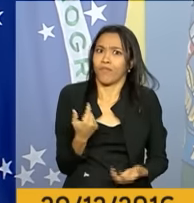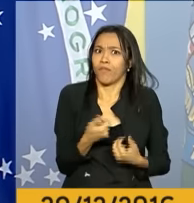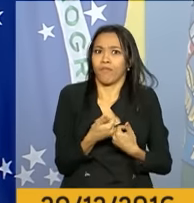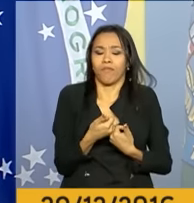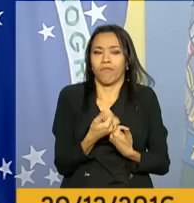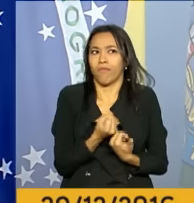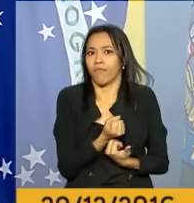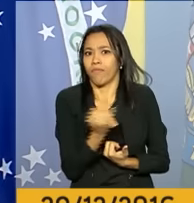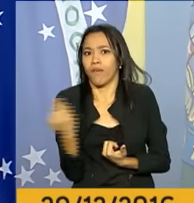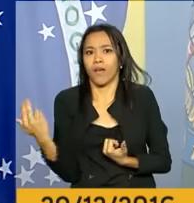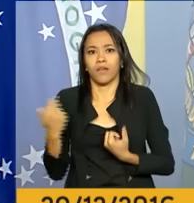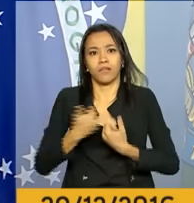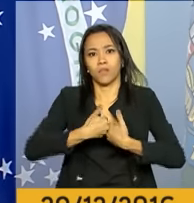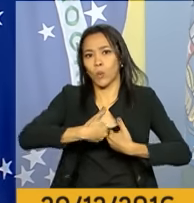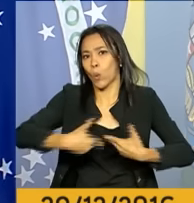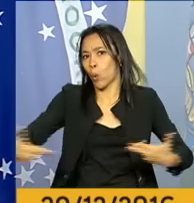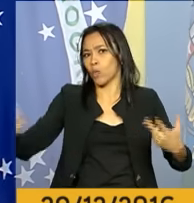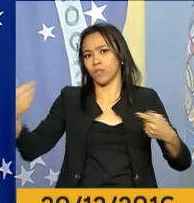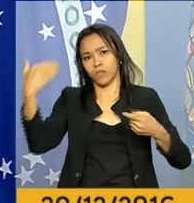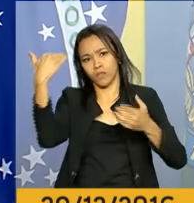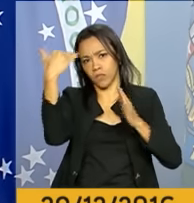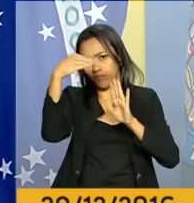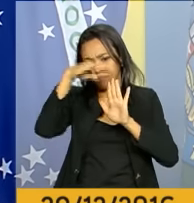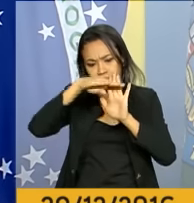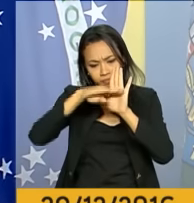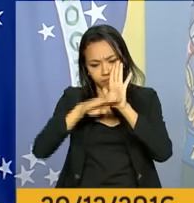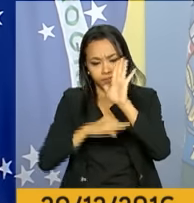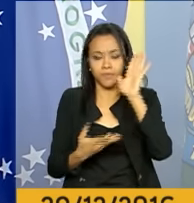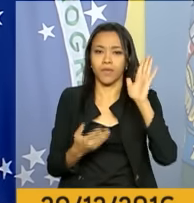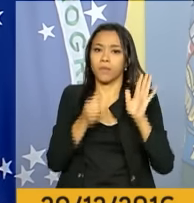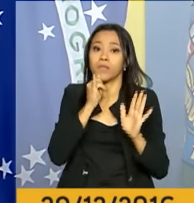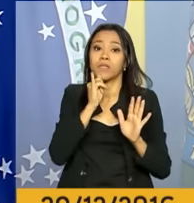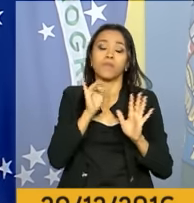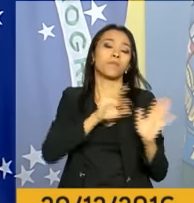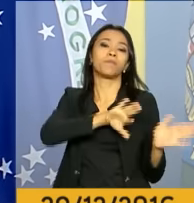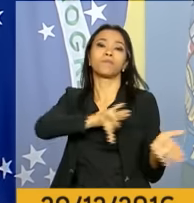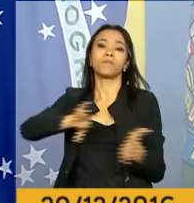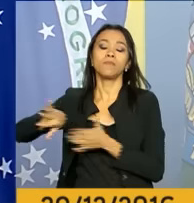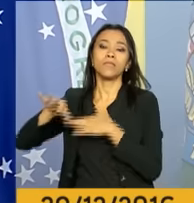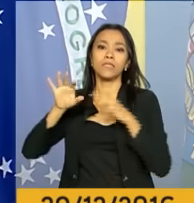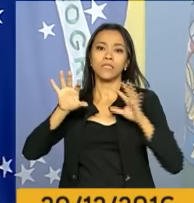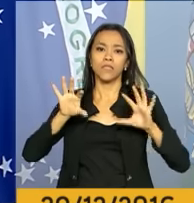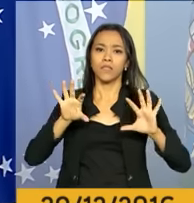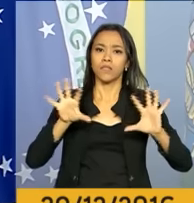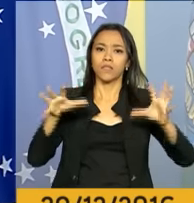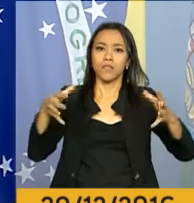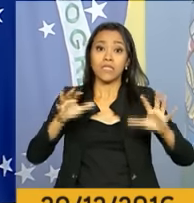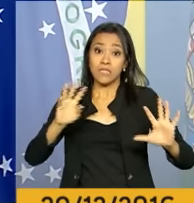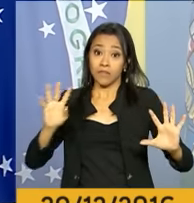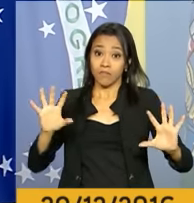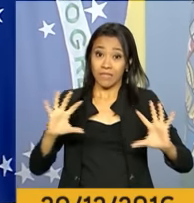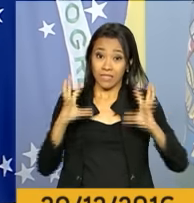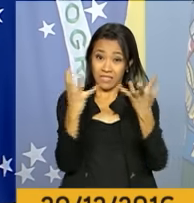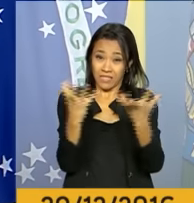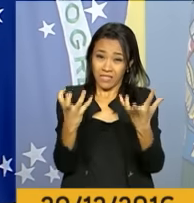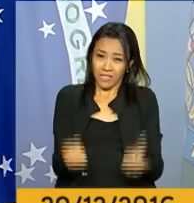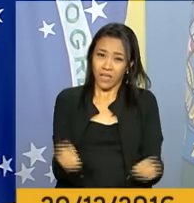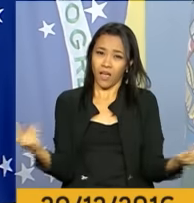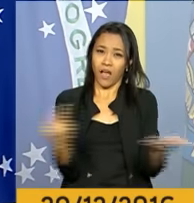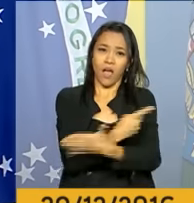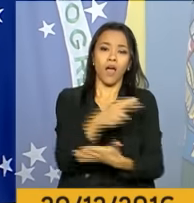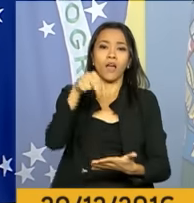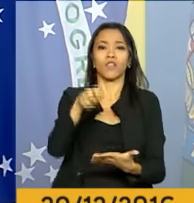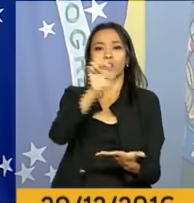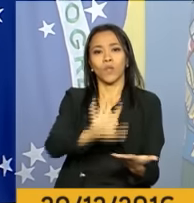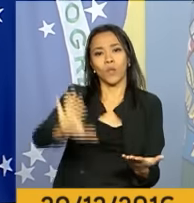coisas né vocês vejam no tocante a seca brutal que a solo nordeste brasileiro são